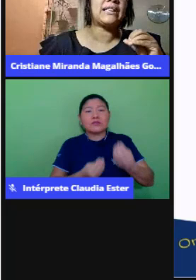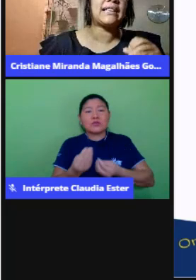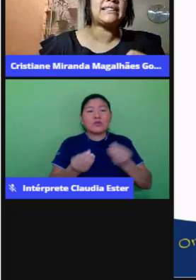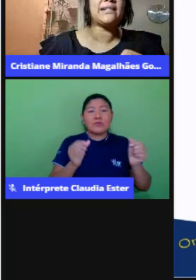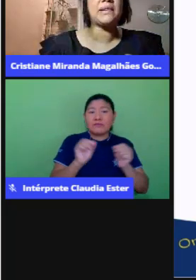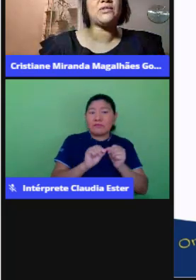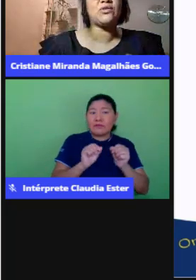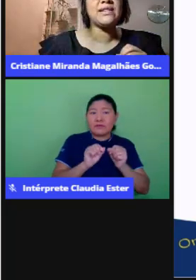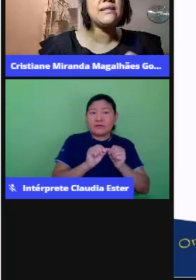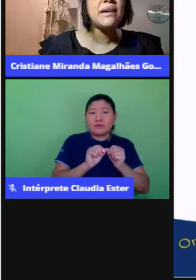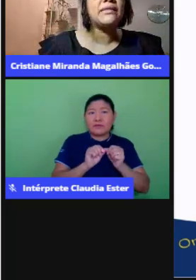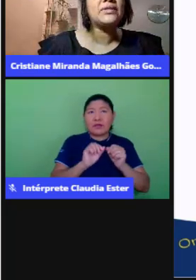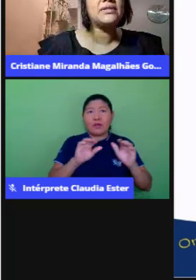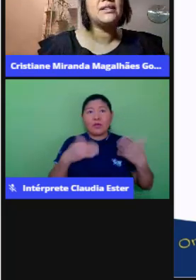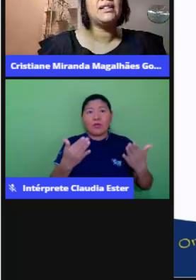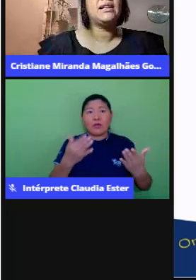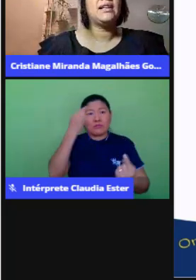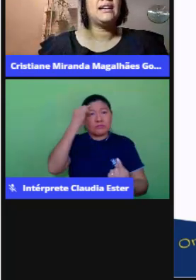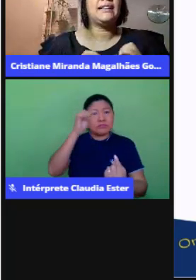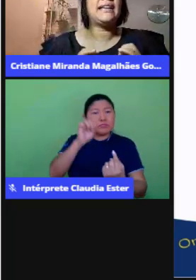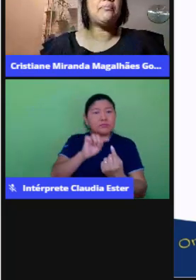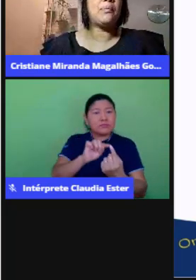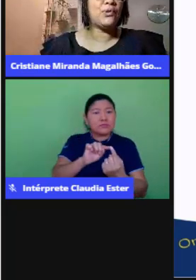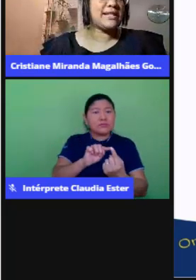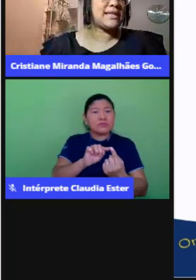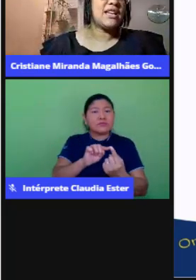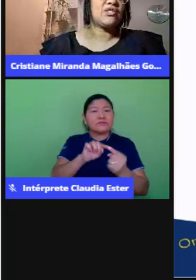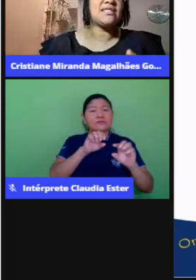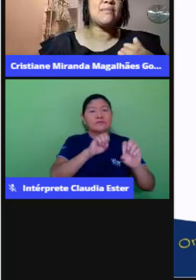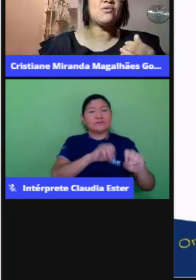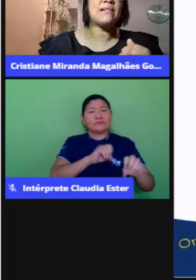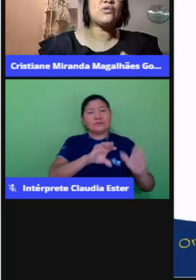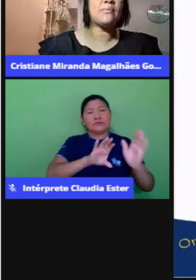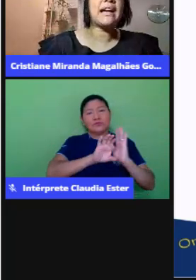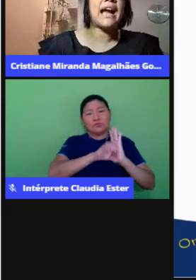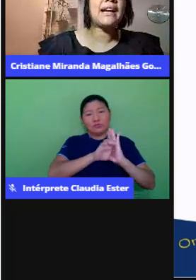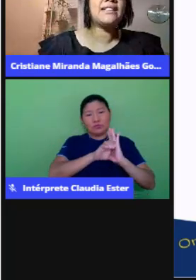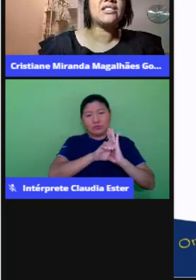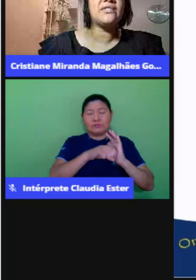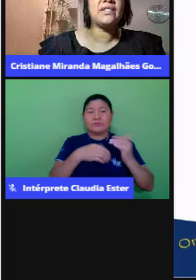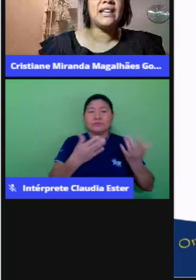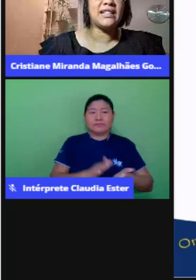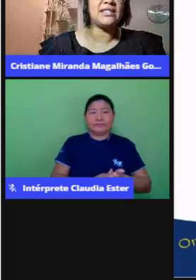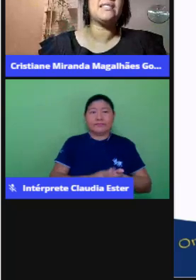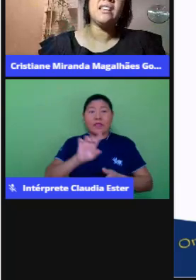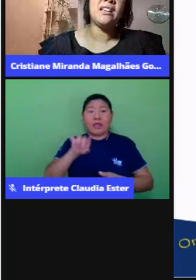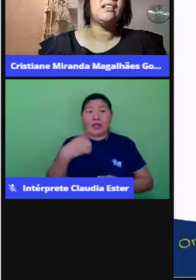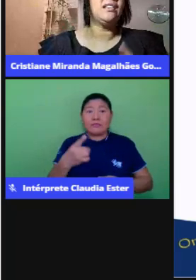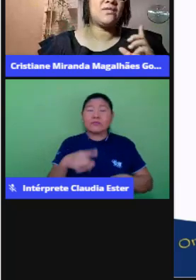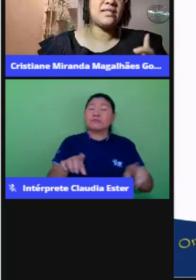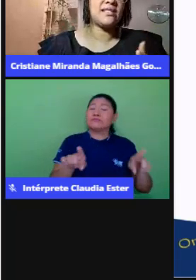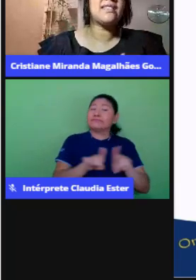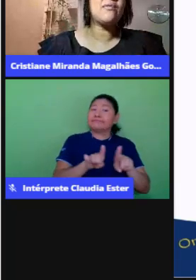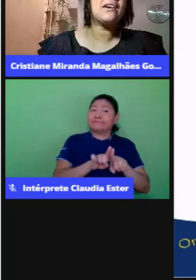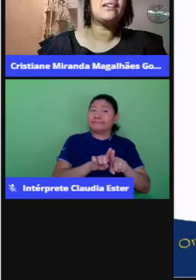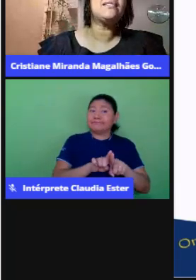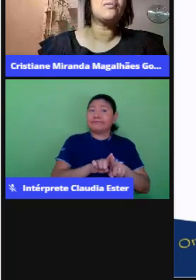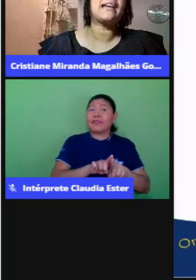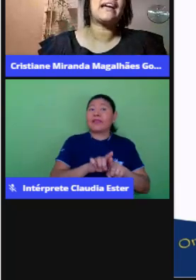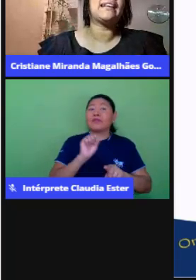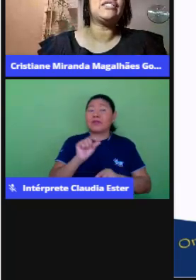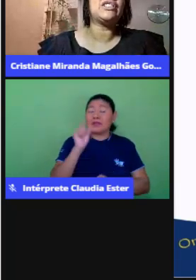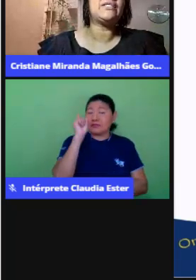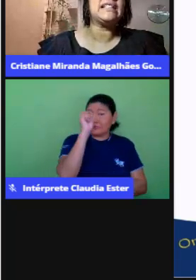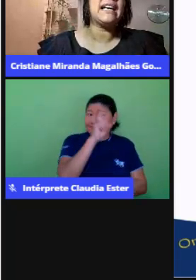eu abordar determinados conhecimentos. Depois, nós temos uma sobrecarga de atividades. Sim, vocês têm uma